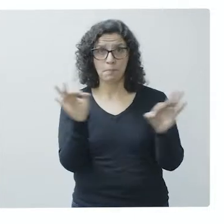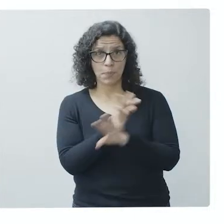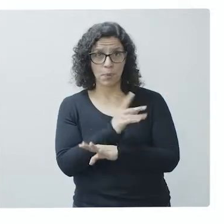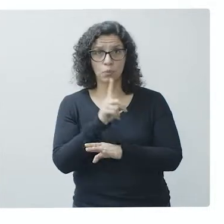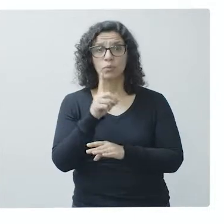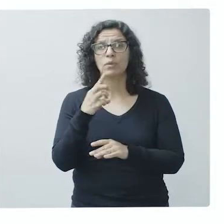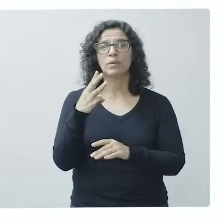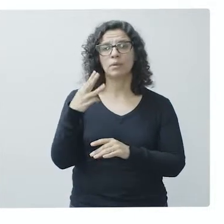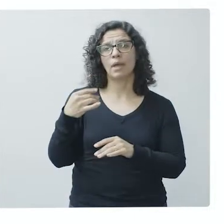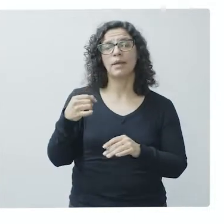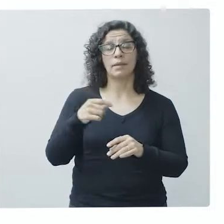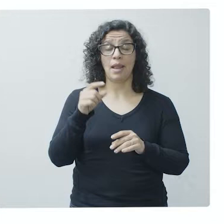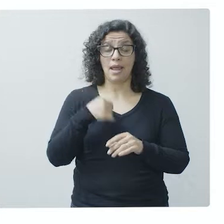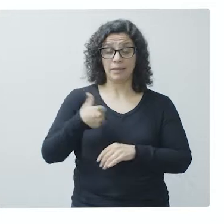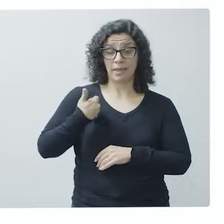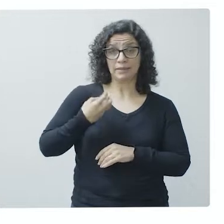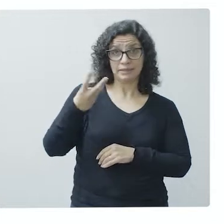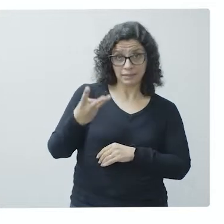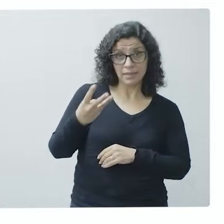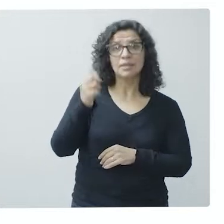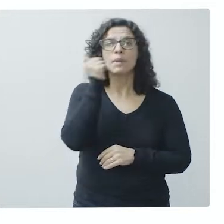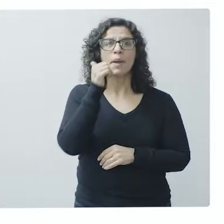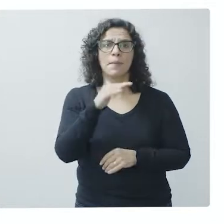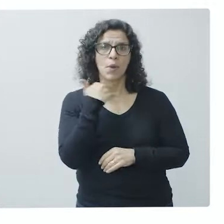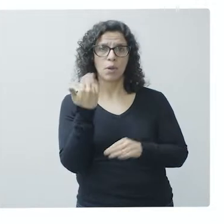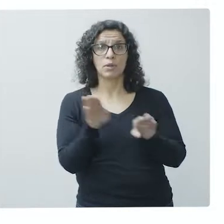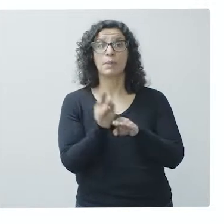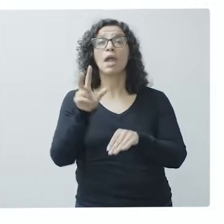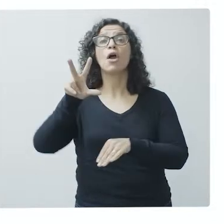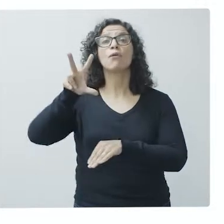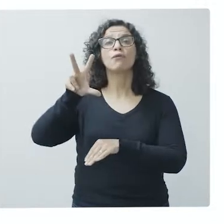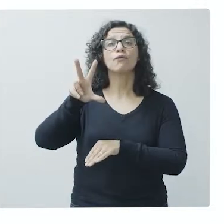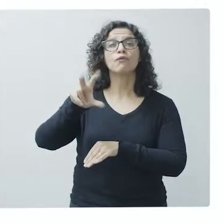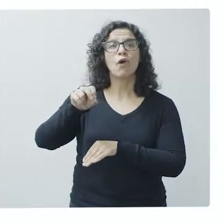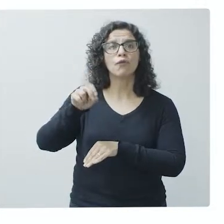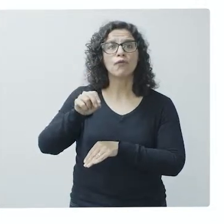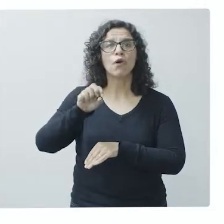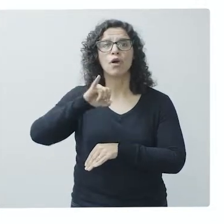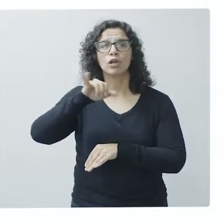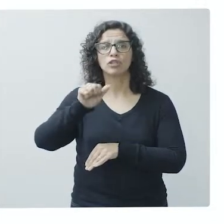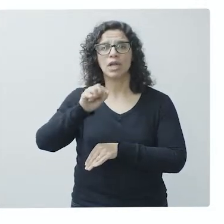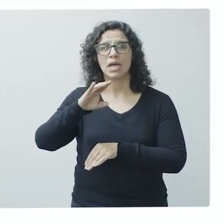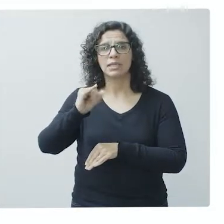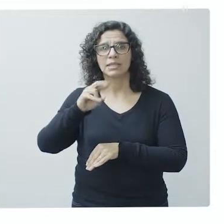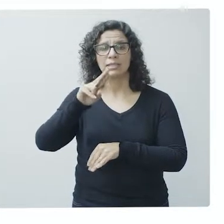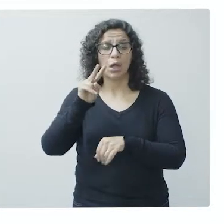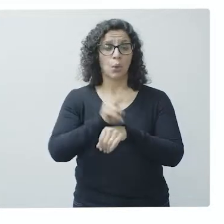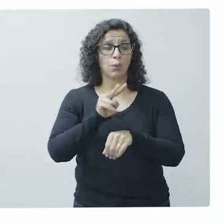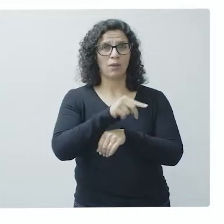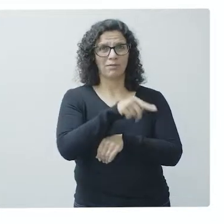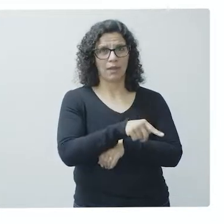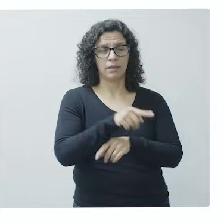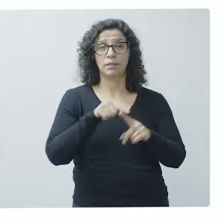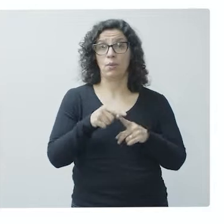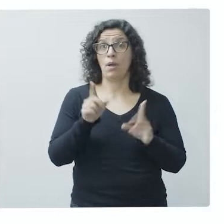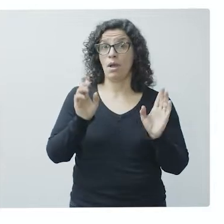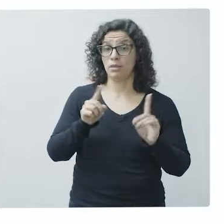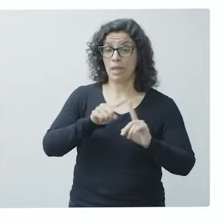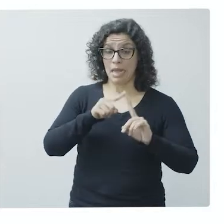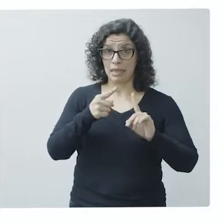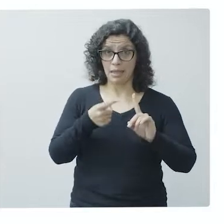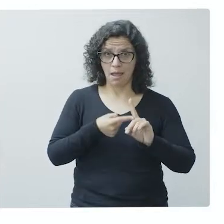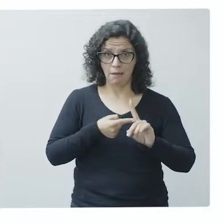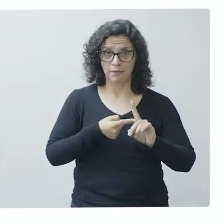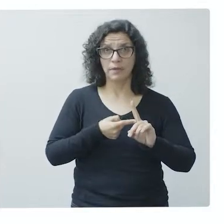completar 3 anos. Foi criada por sua avó materna, Jacinta Garcia Benevides. Então, ela já traz, a